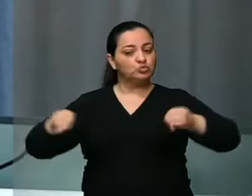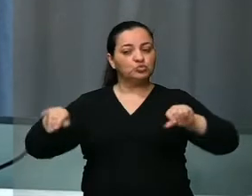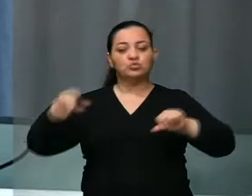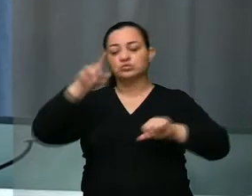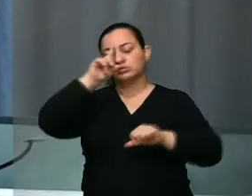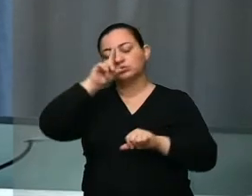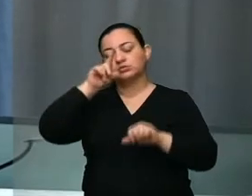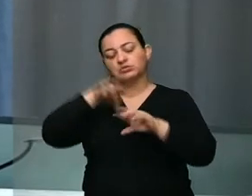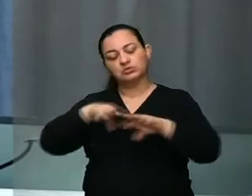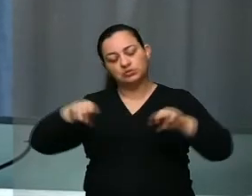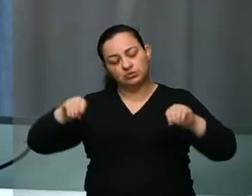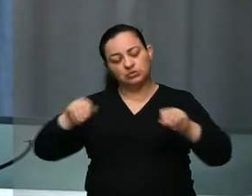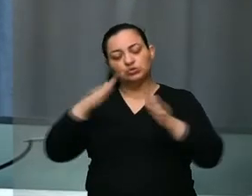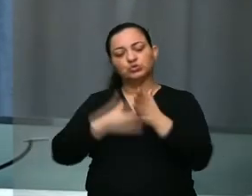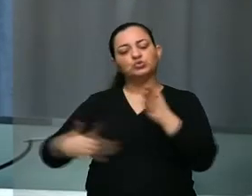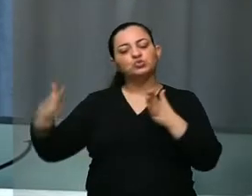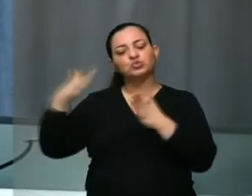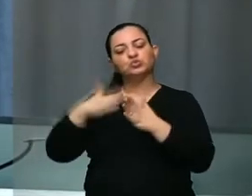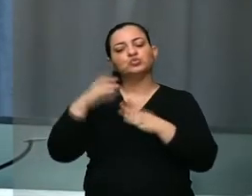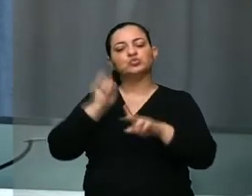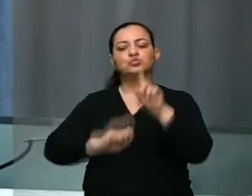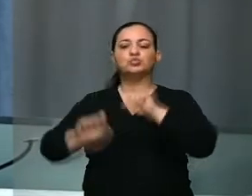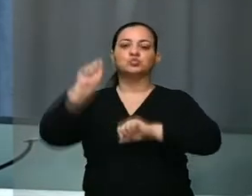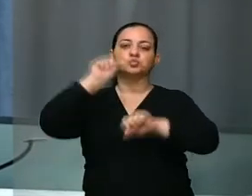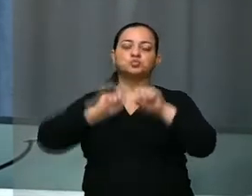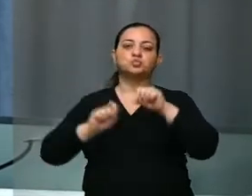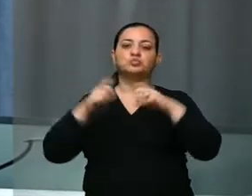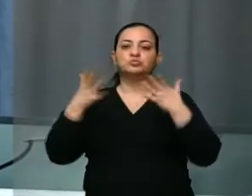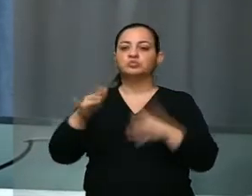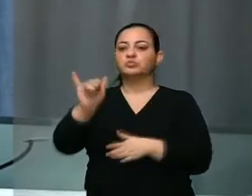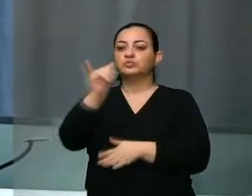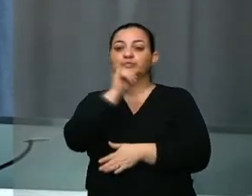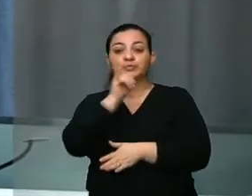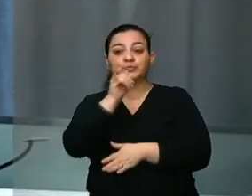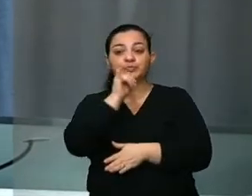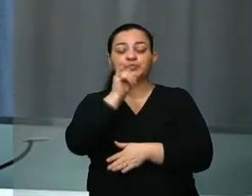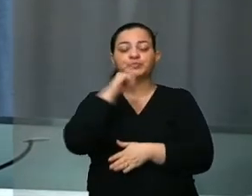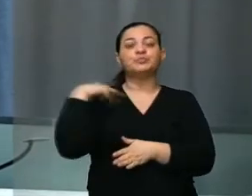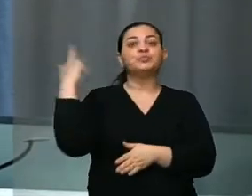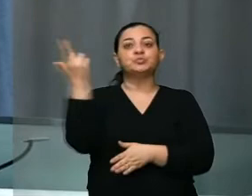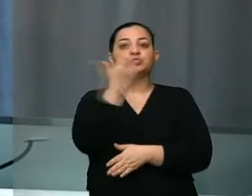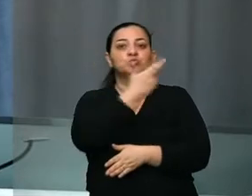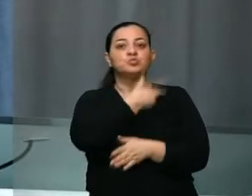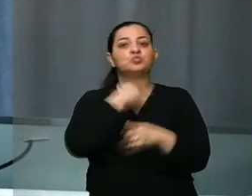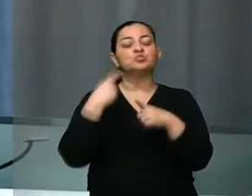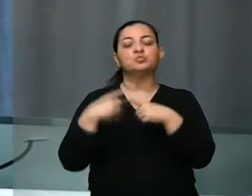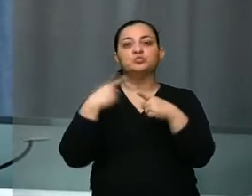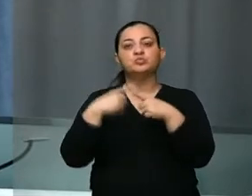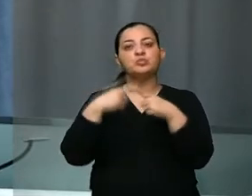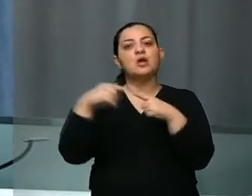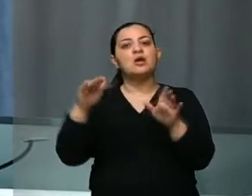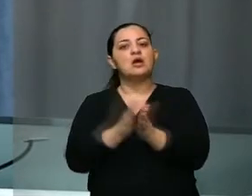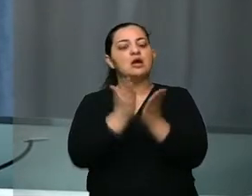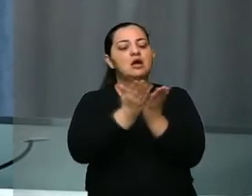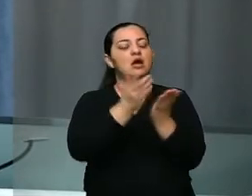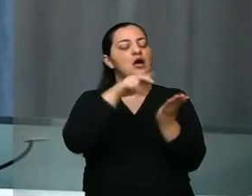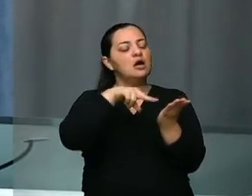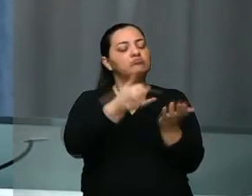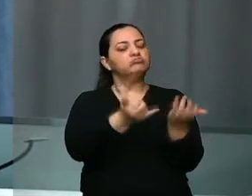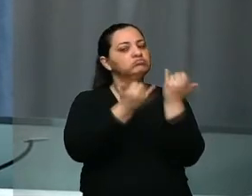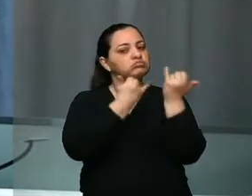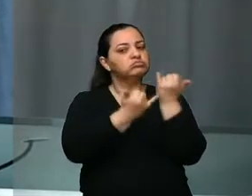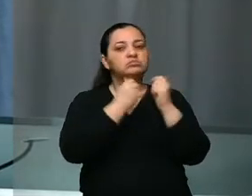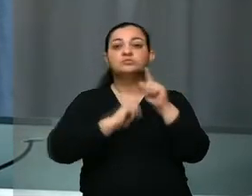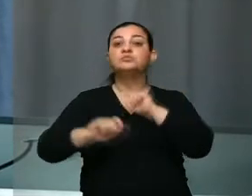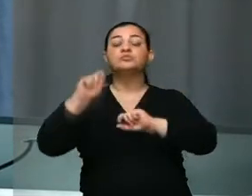são 17 exemplos para nós porque a bíblia disse que que é